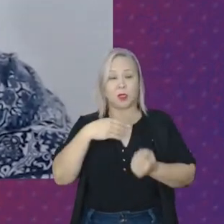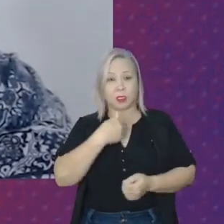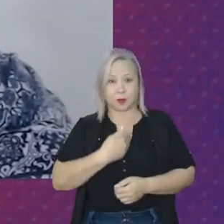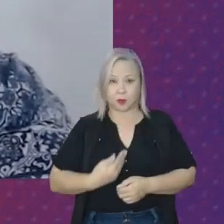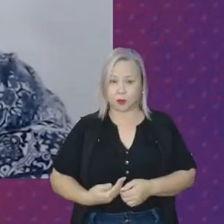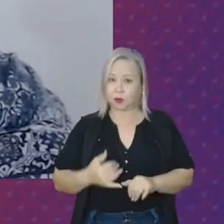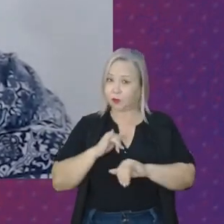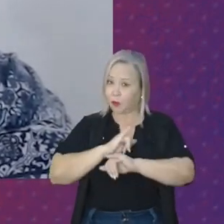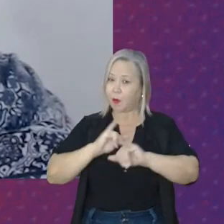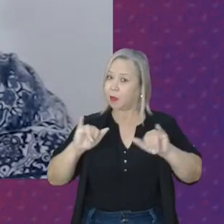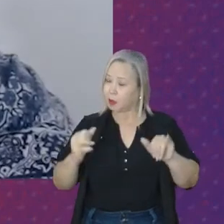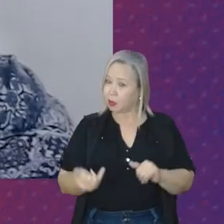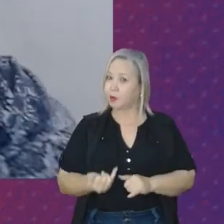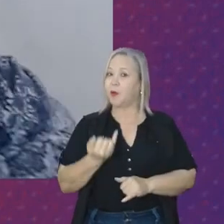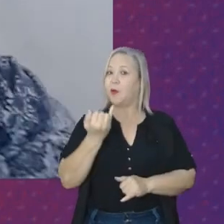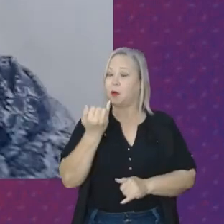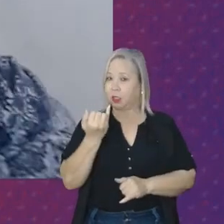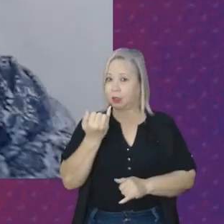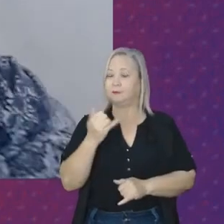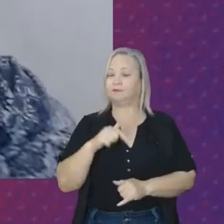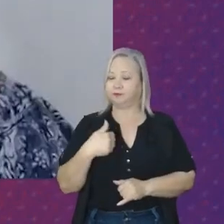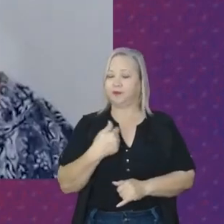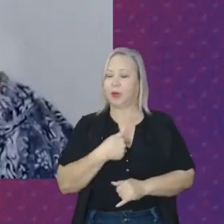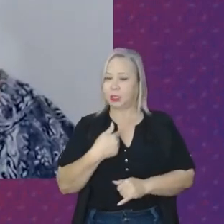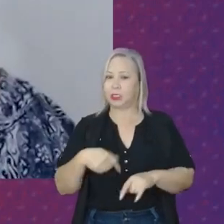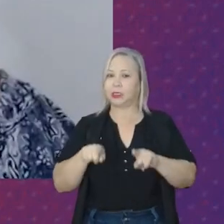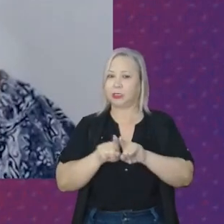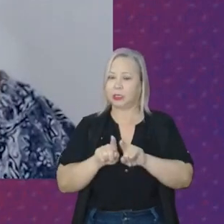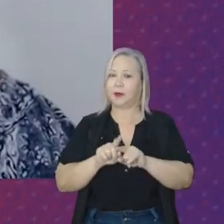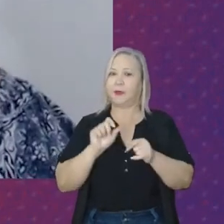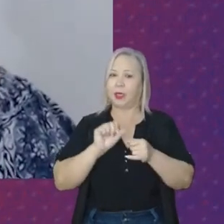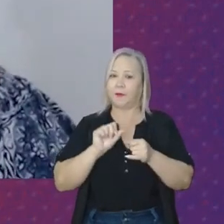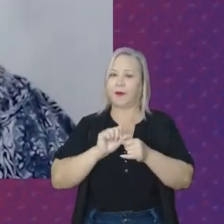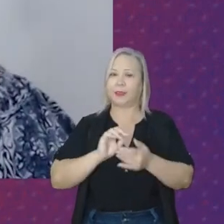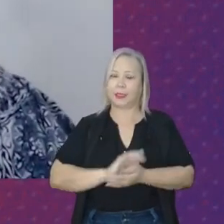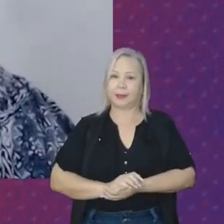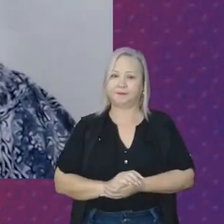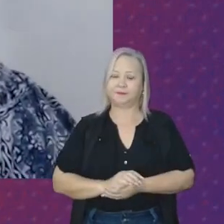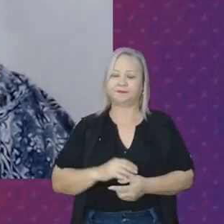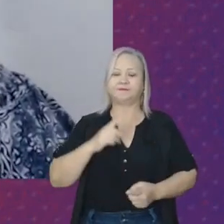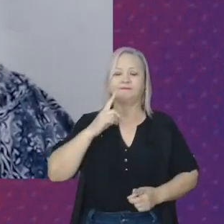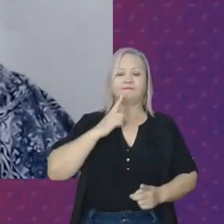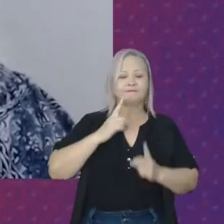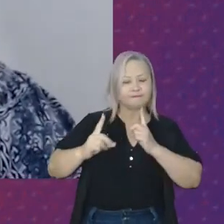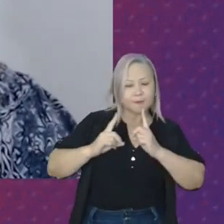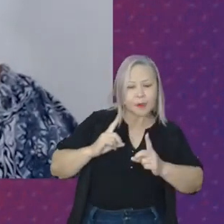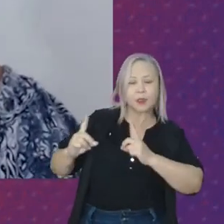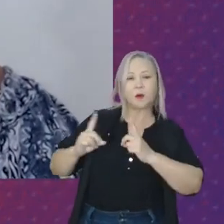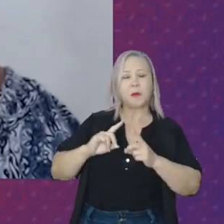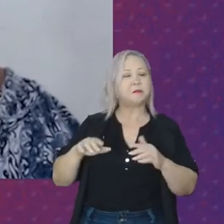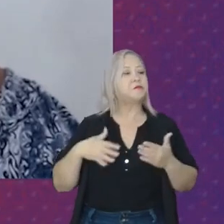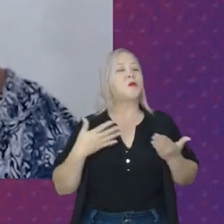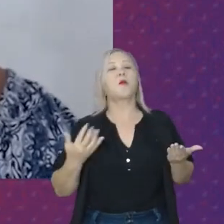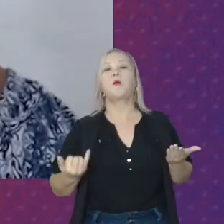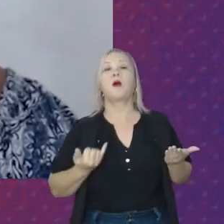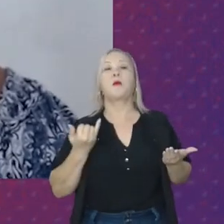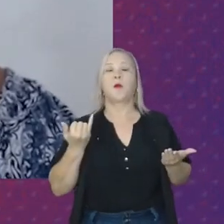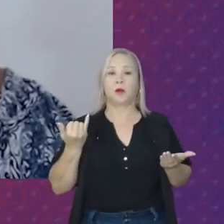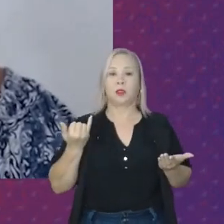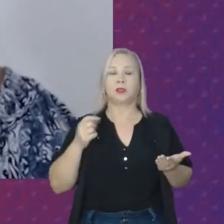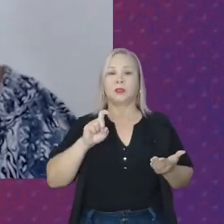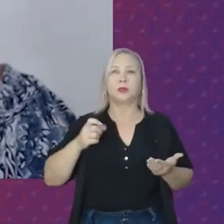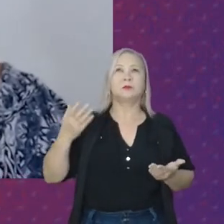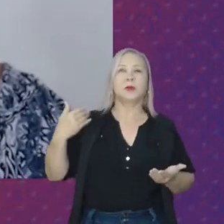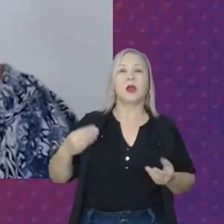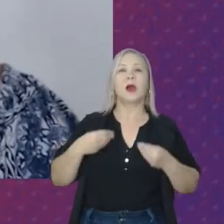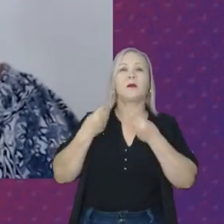dados relevantes para a gente, inclusive, fazer um debate sobre qual era a importância que era